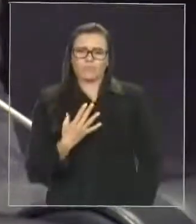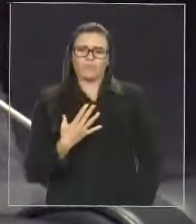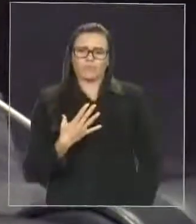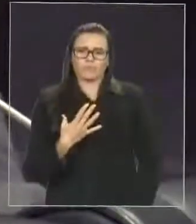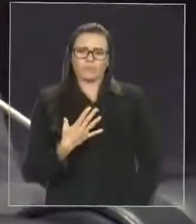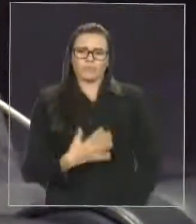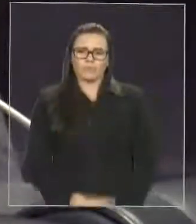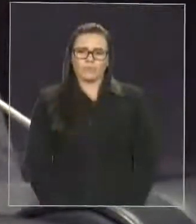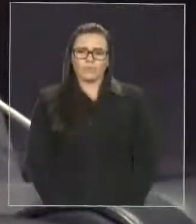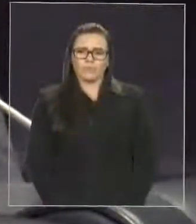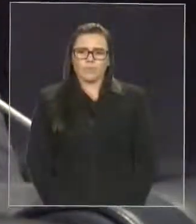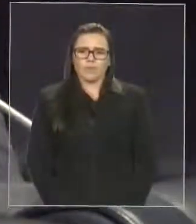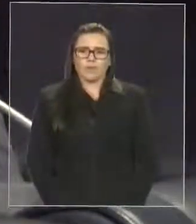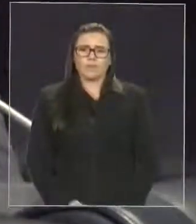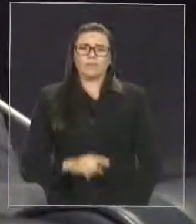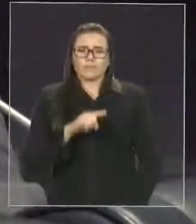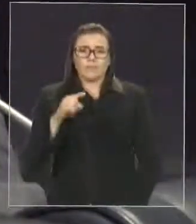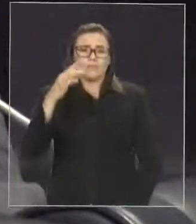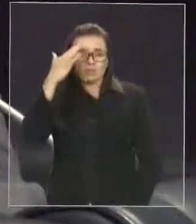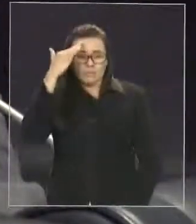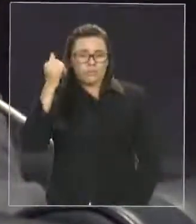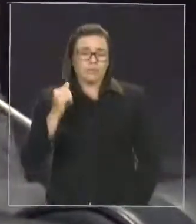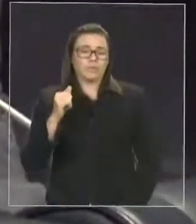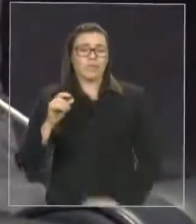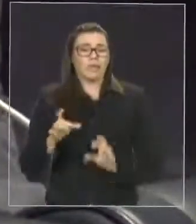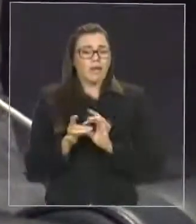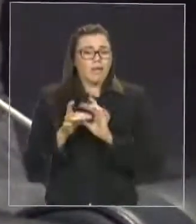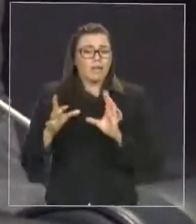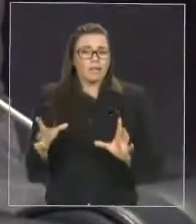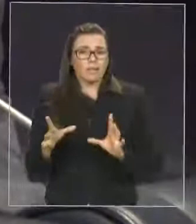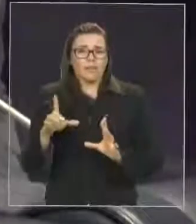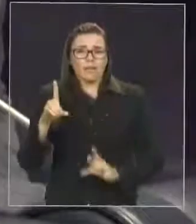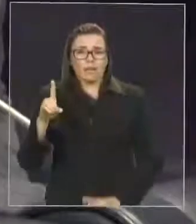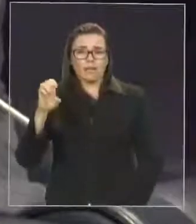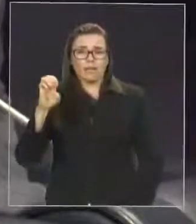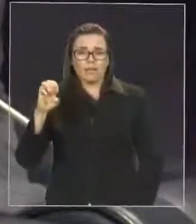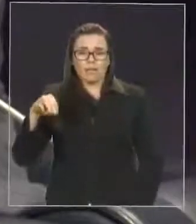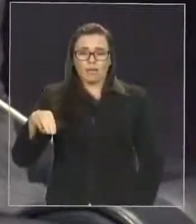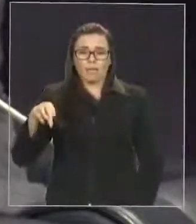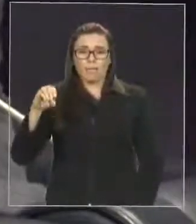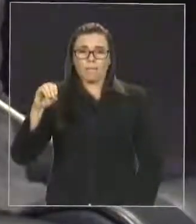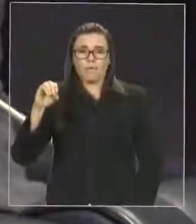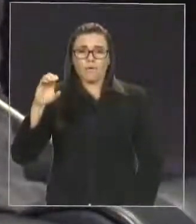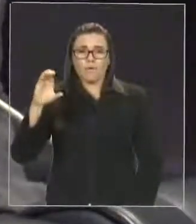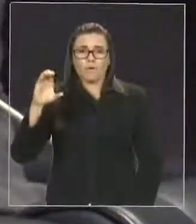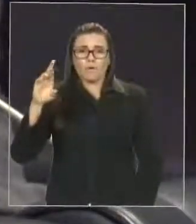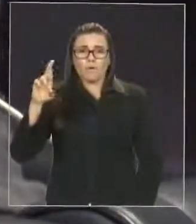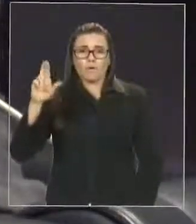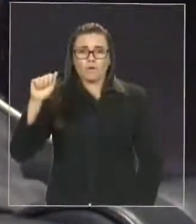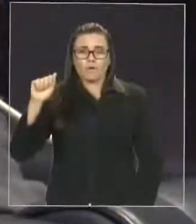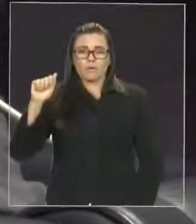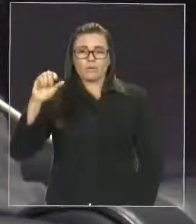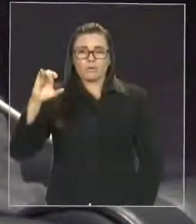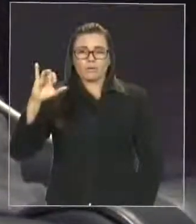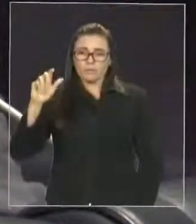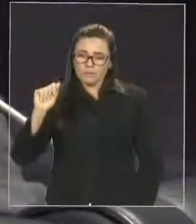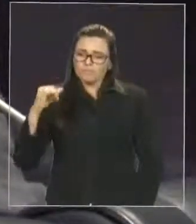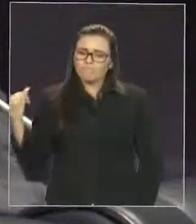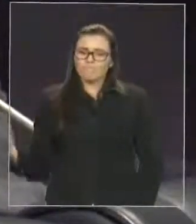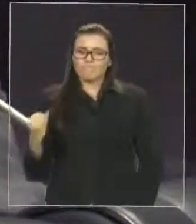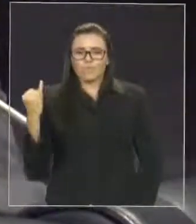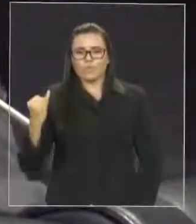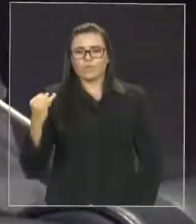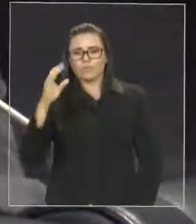nossa permite no país. Eu acredito que o fim da coligação é um passo, mas ainda tem que saber os critérios, como é que